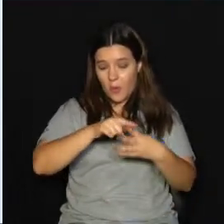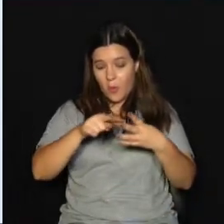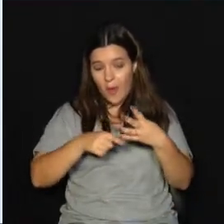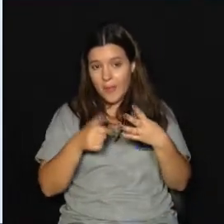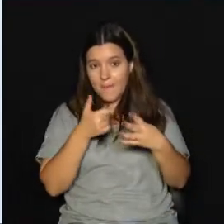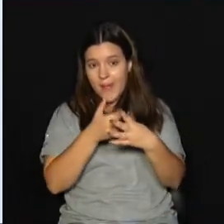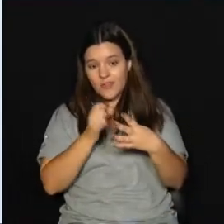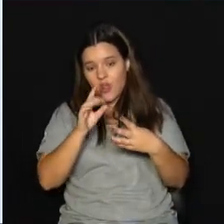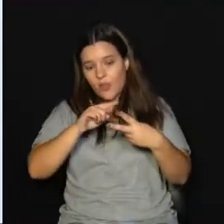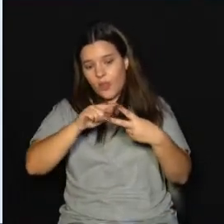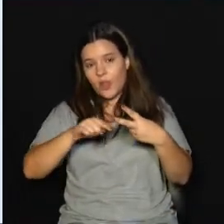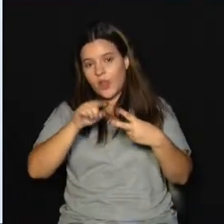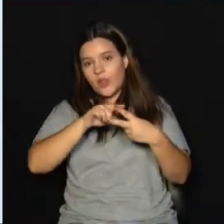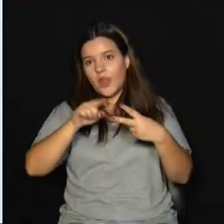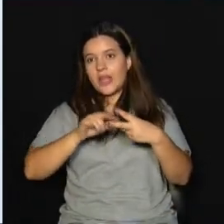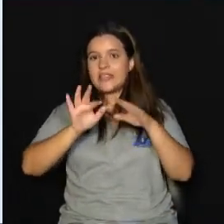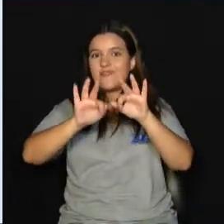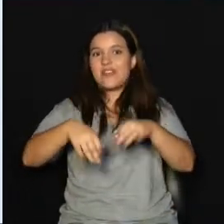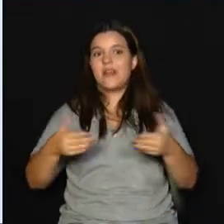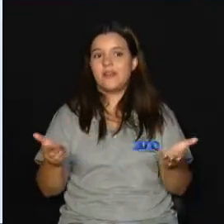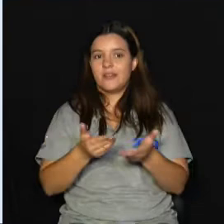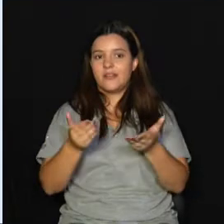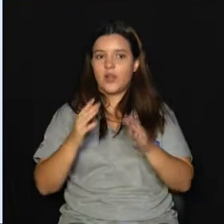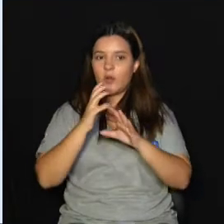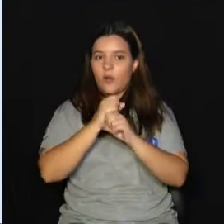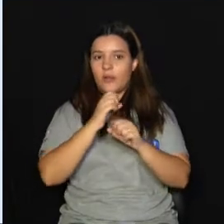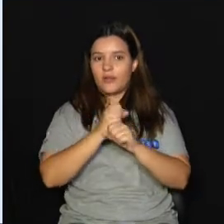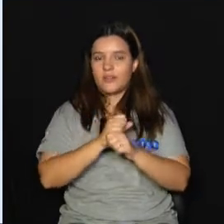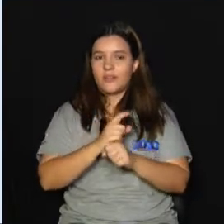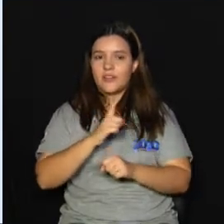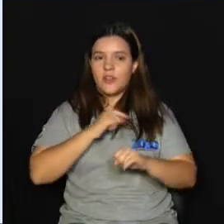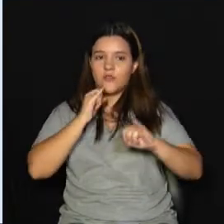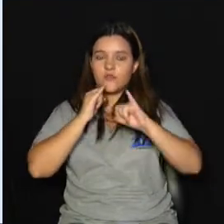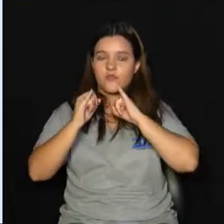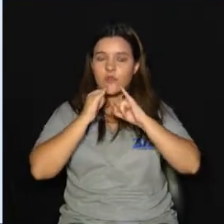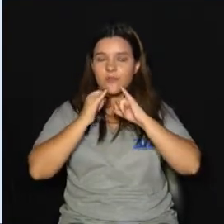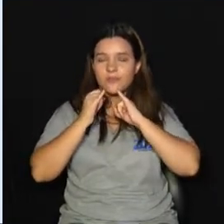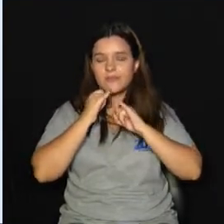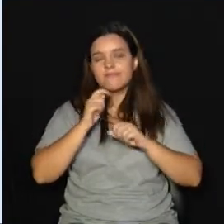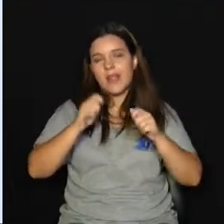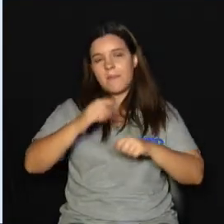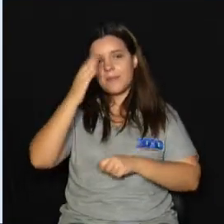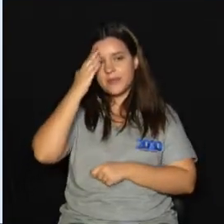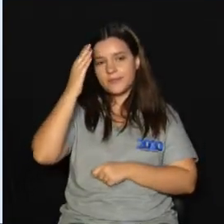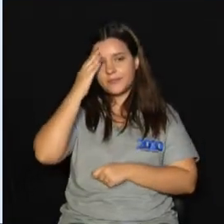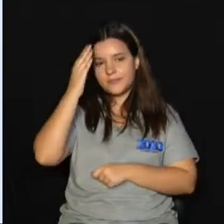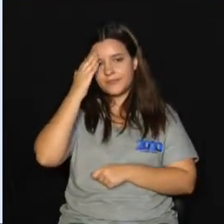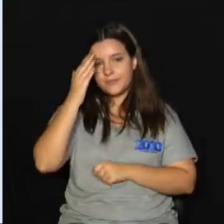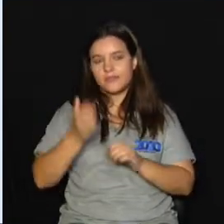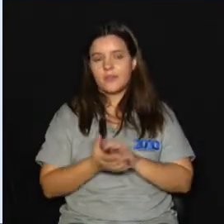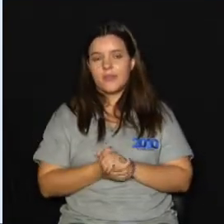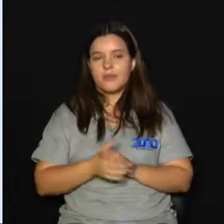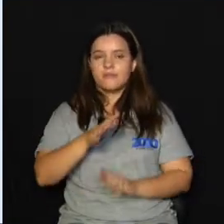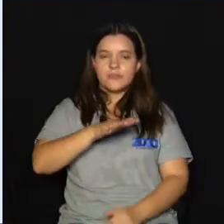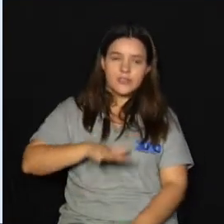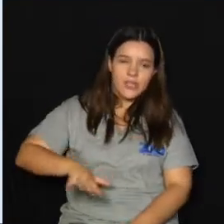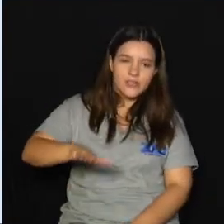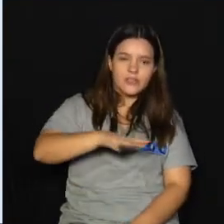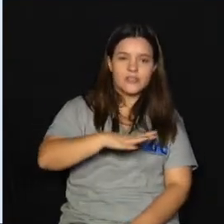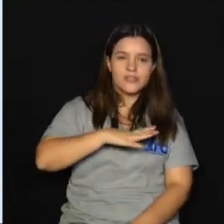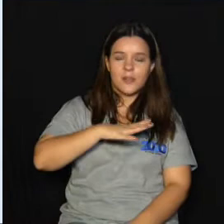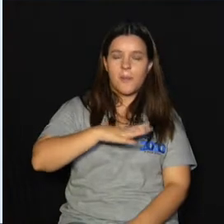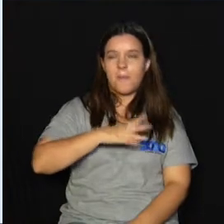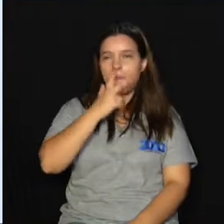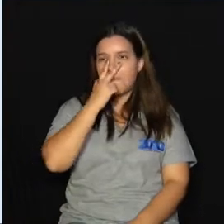esse cálculo vai existir, e depois a gente consegue exatamente com os dados olhar, olha, essa região da cidade parece